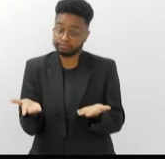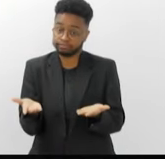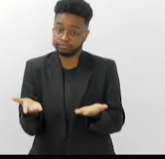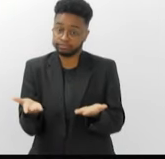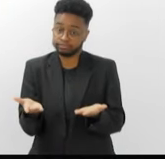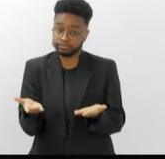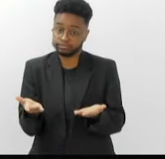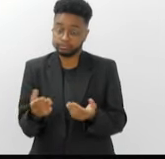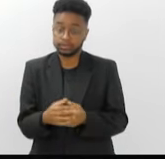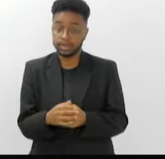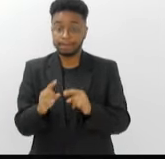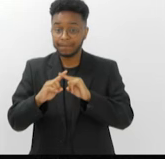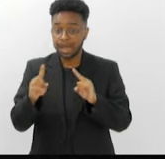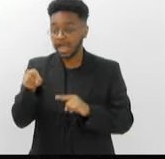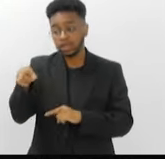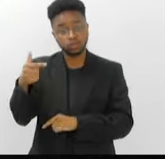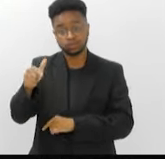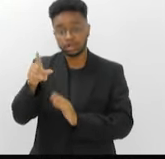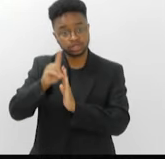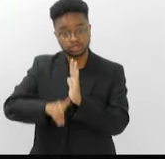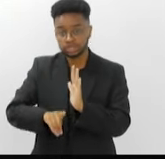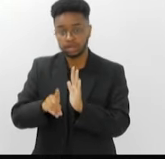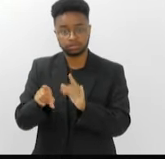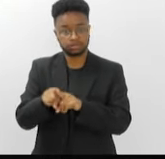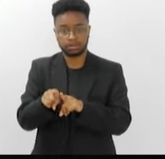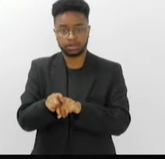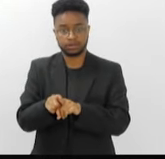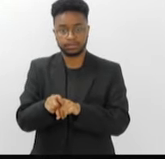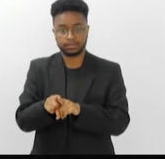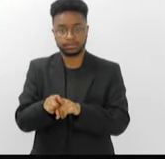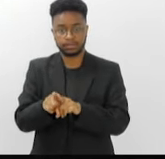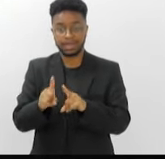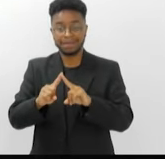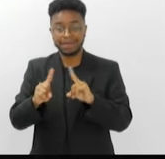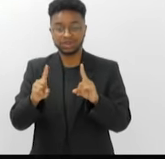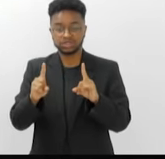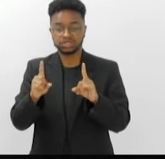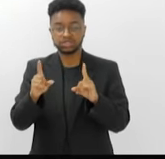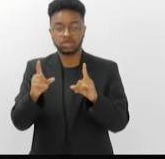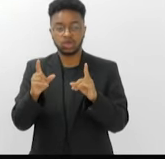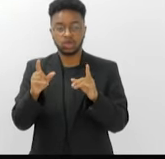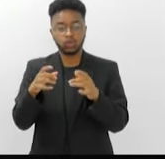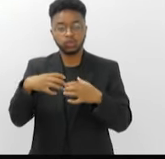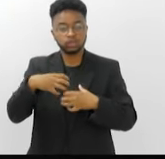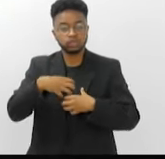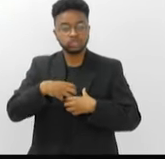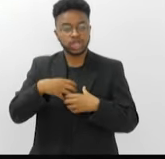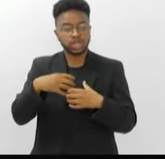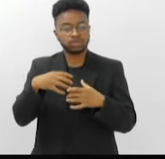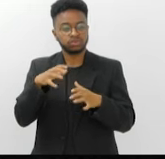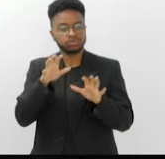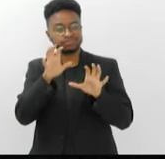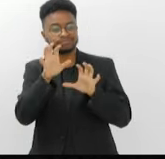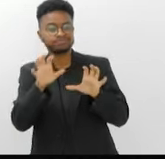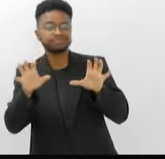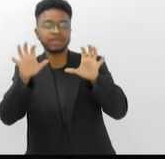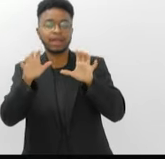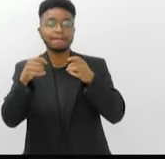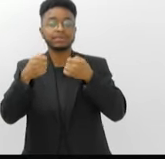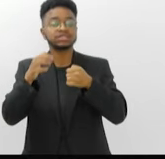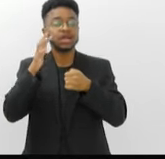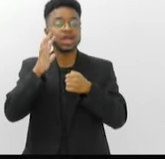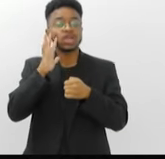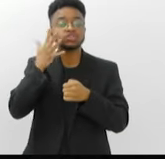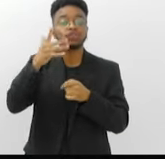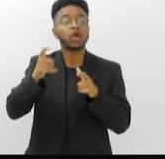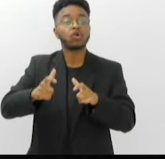Então, isso não dá a ele também esse direito. Mas esse clima tem que ser resolvido lá no TRE,